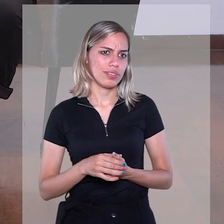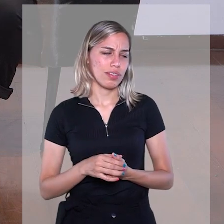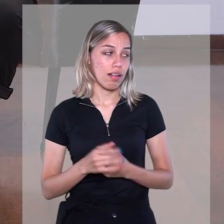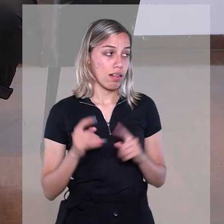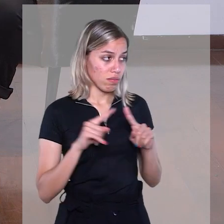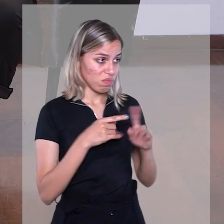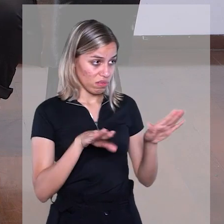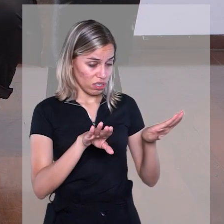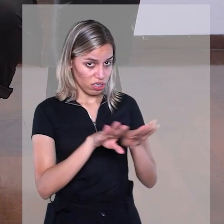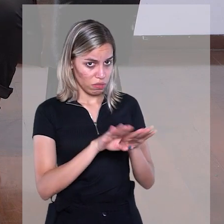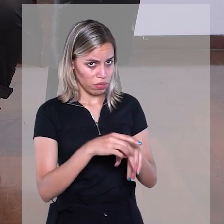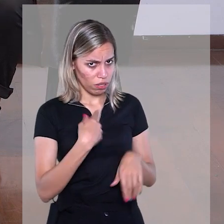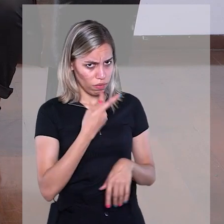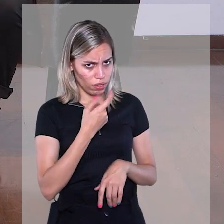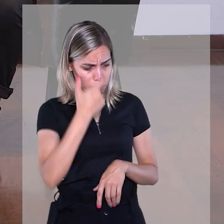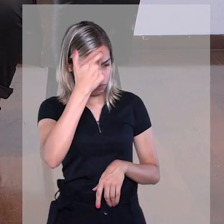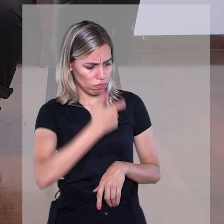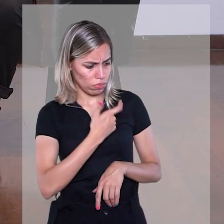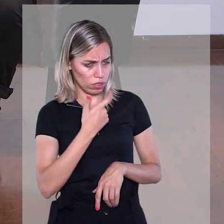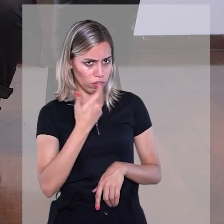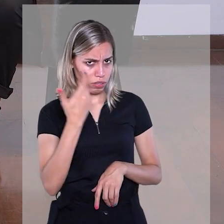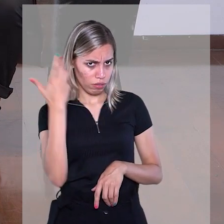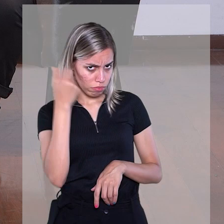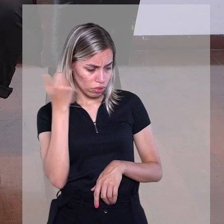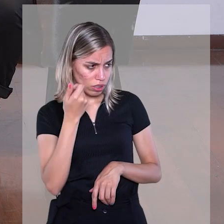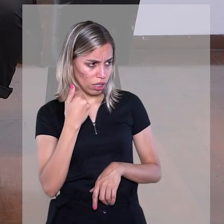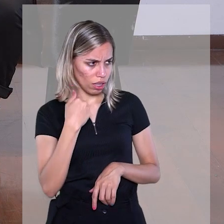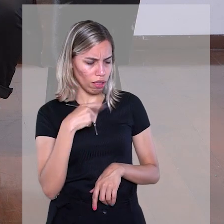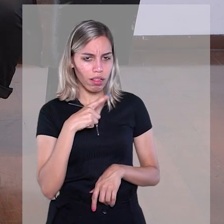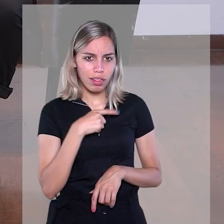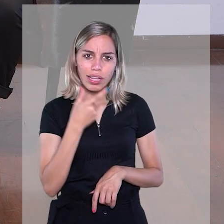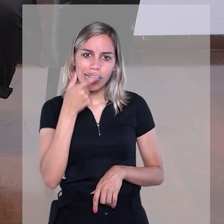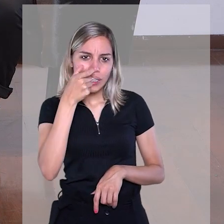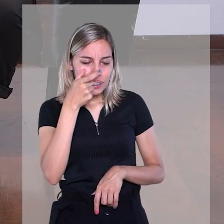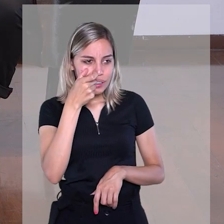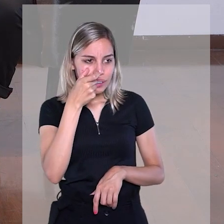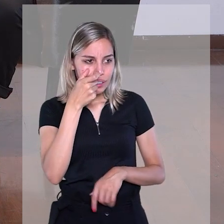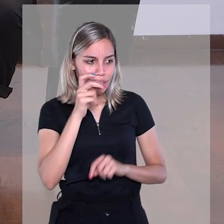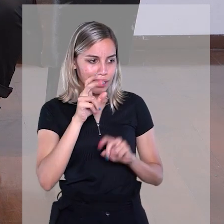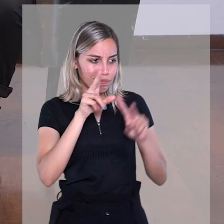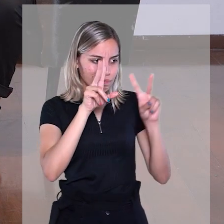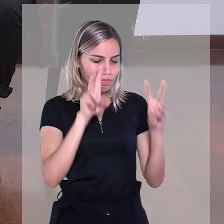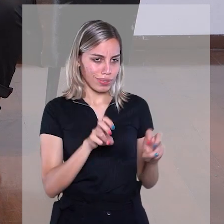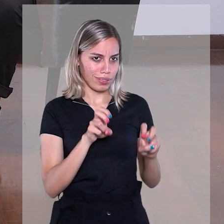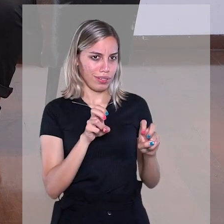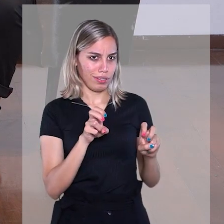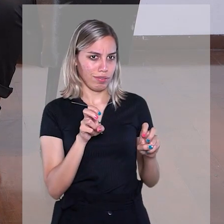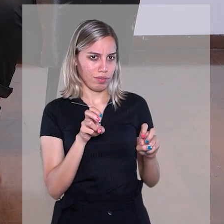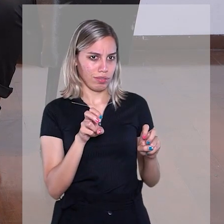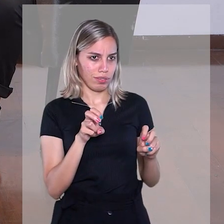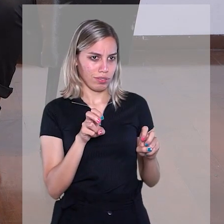também, aí falo como branco, né, o interesse que eu tenho nos assuntos que